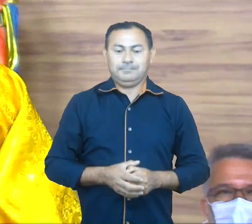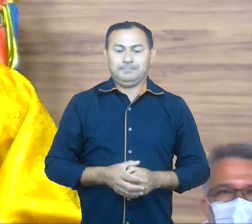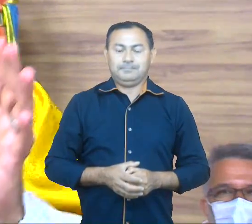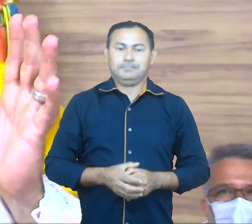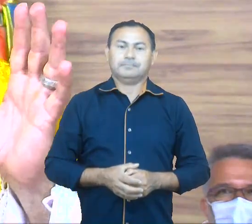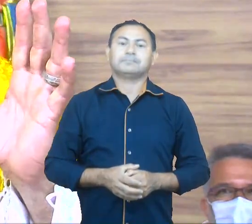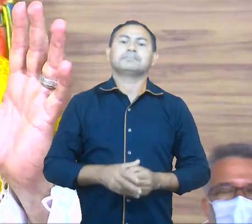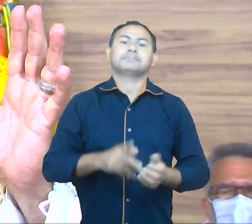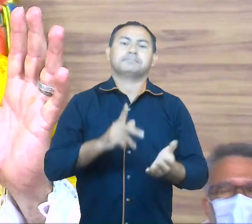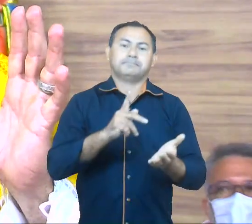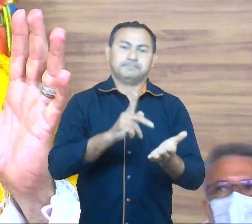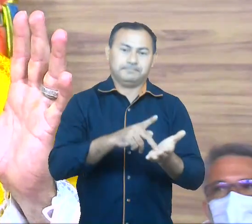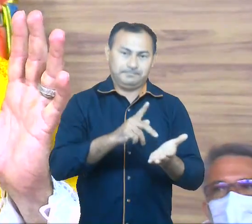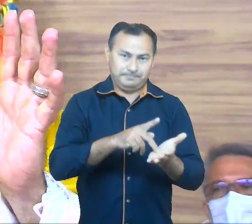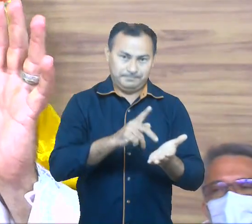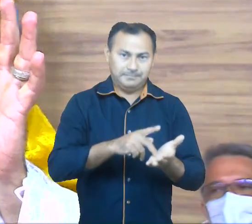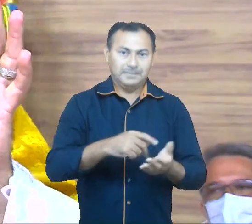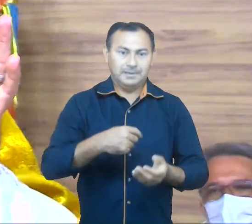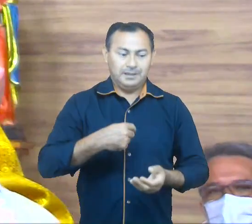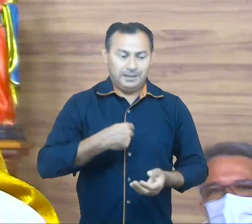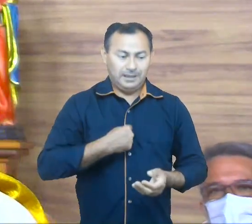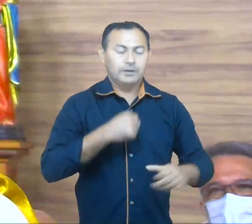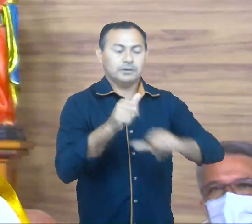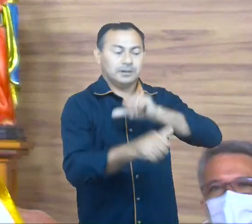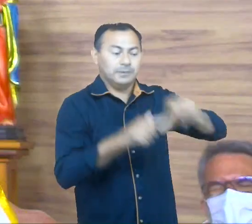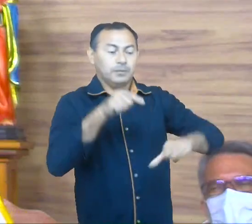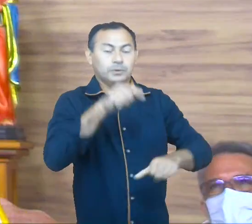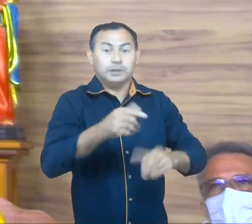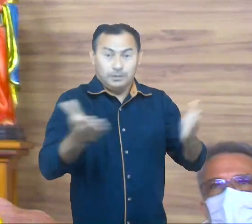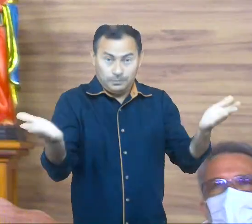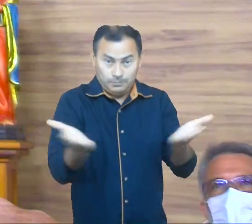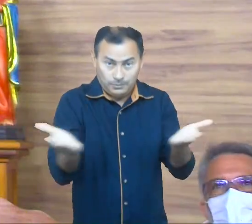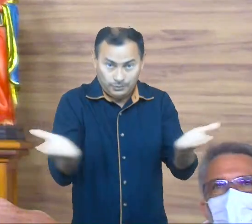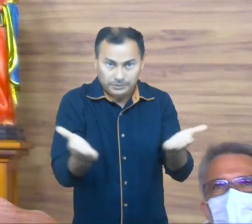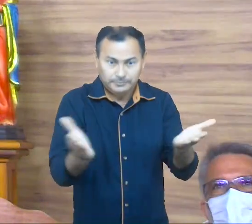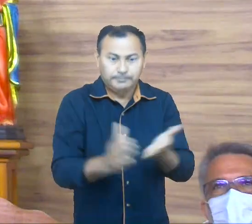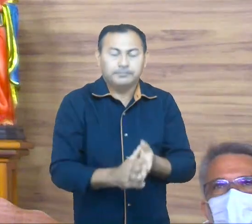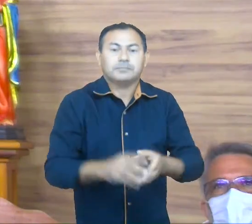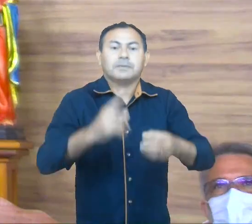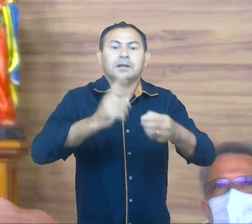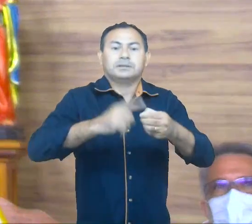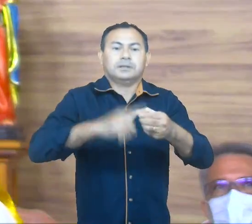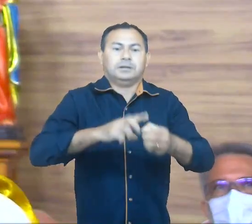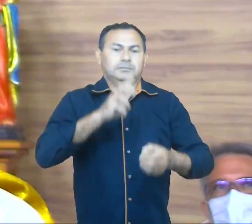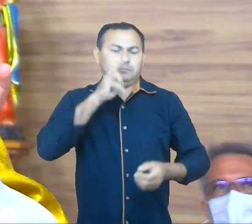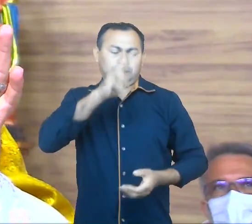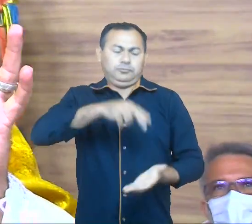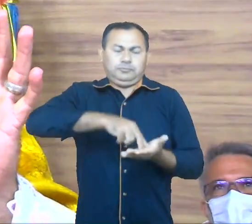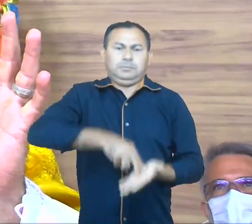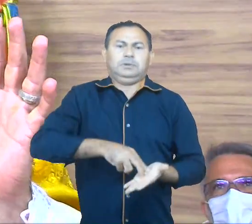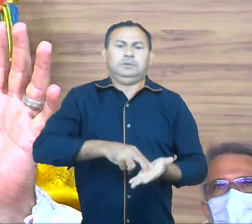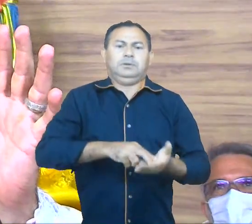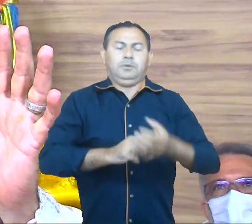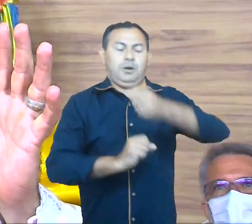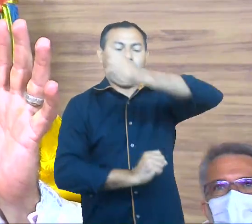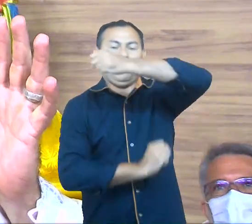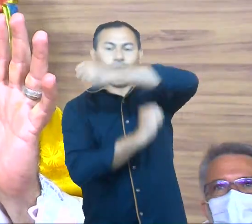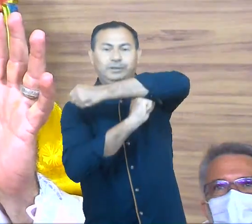Com efeito, eu te transformarei hoje numa cidade fortificada, numa coluna de